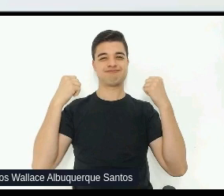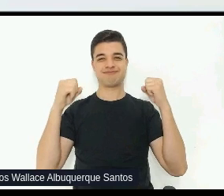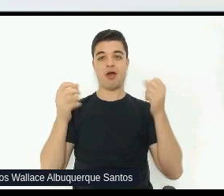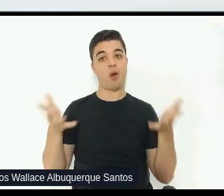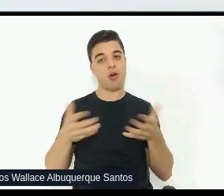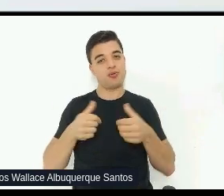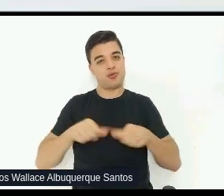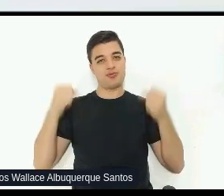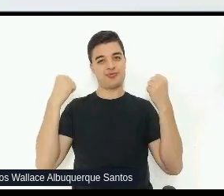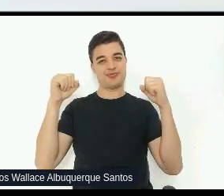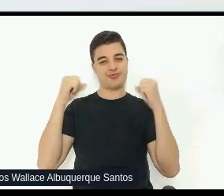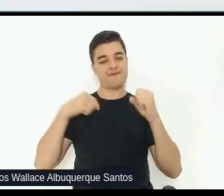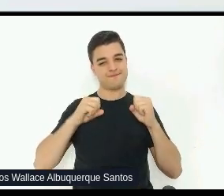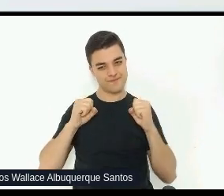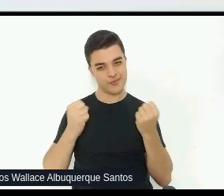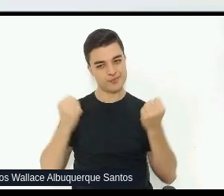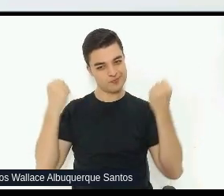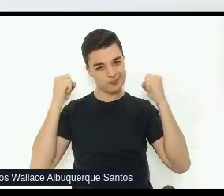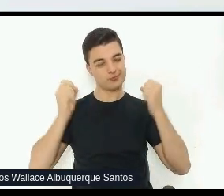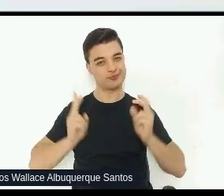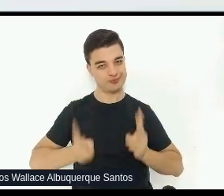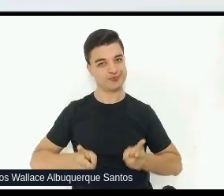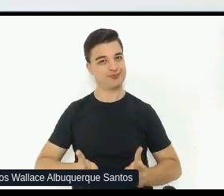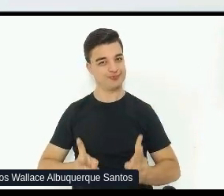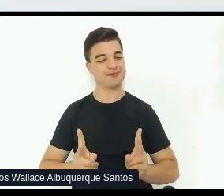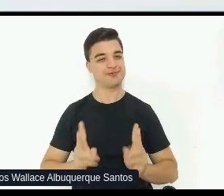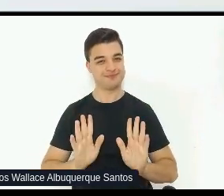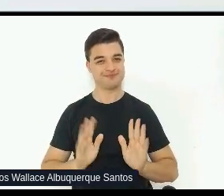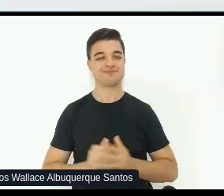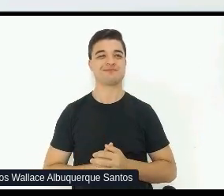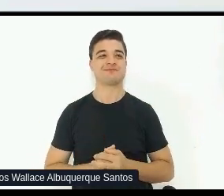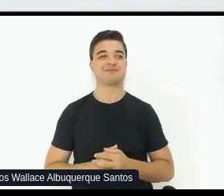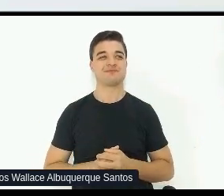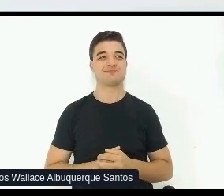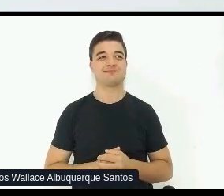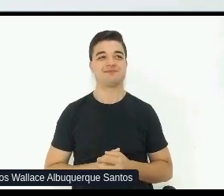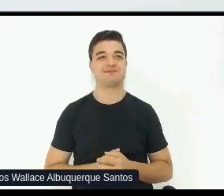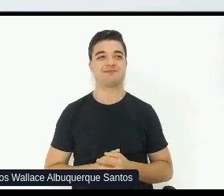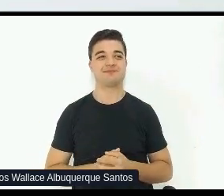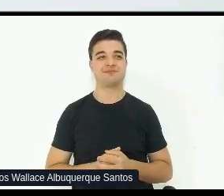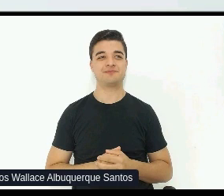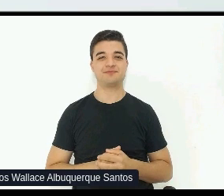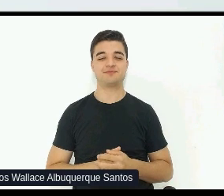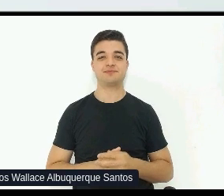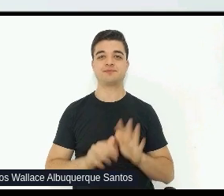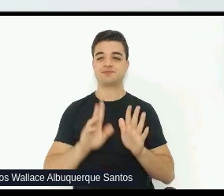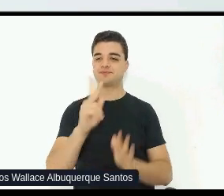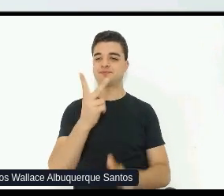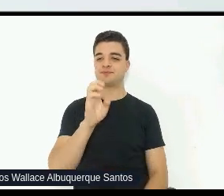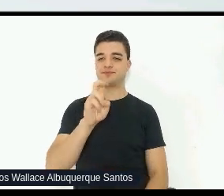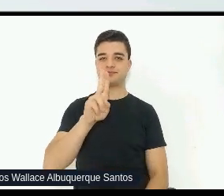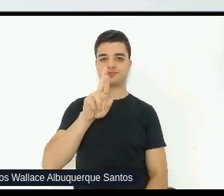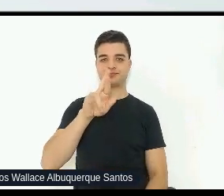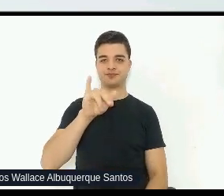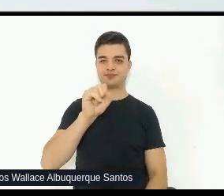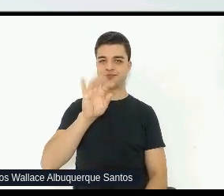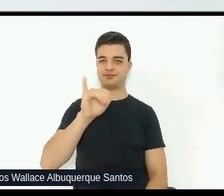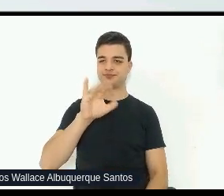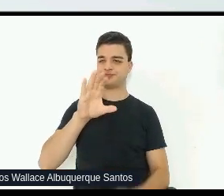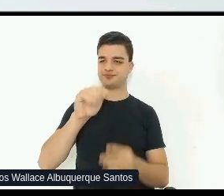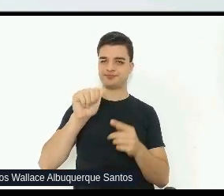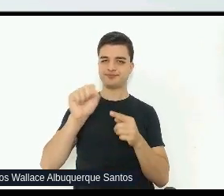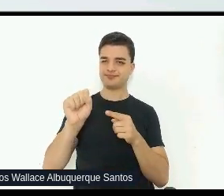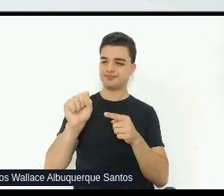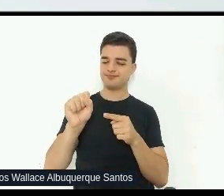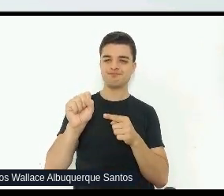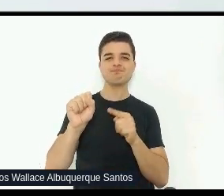continuar. Bom, vamos falar um pouquinho então sobre como começar a falar sobre as heurísticas. Heurística nada